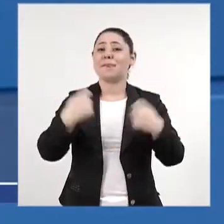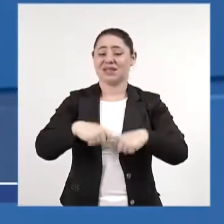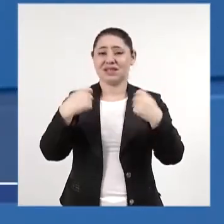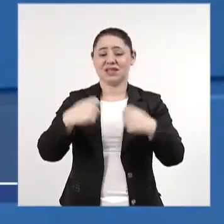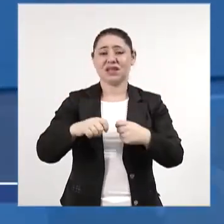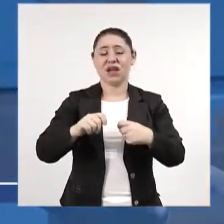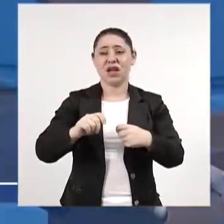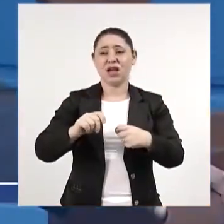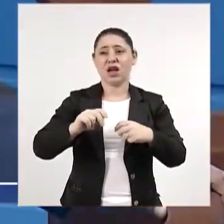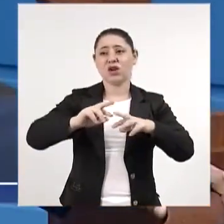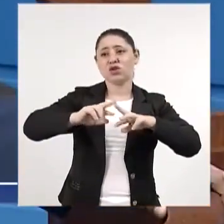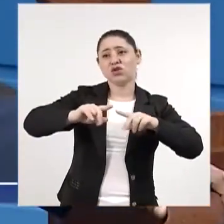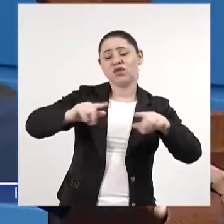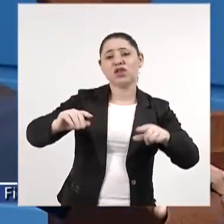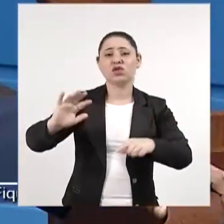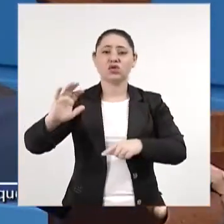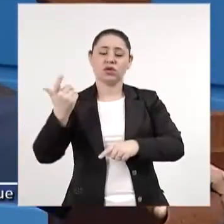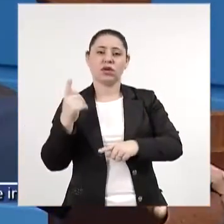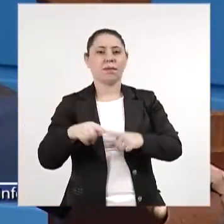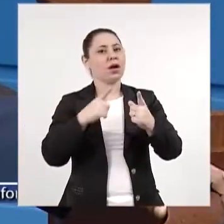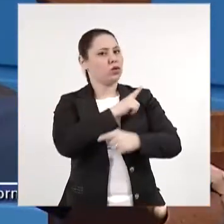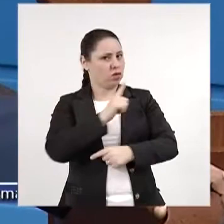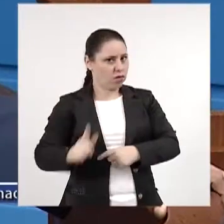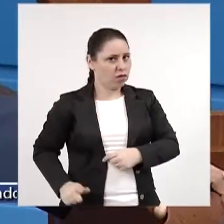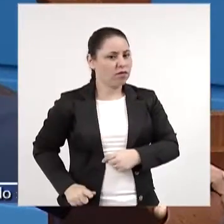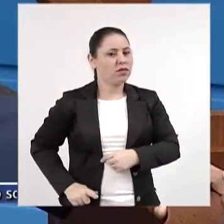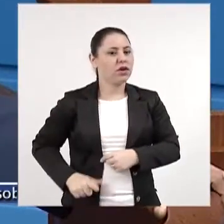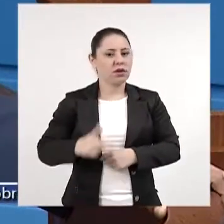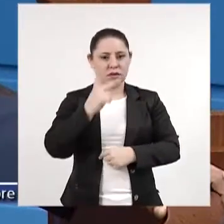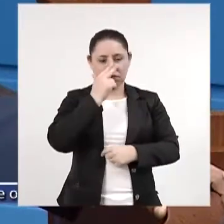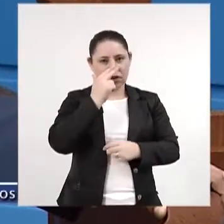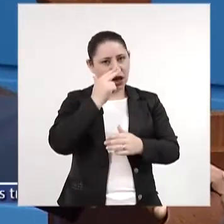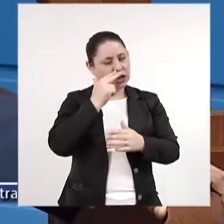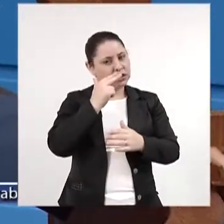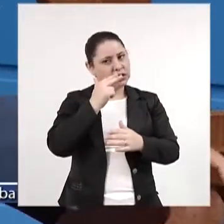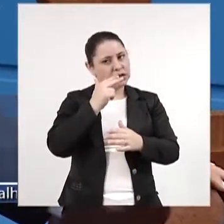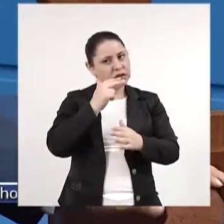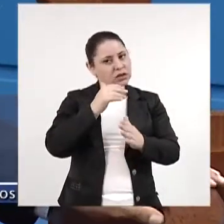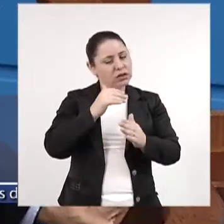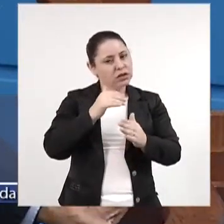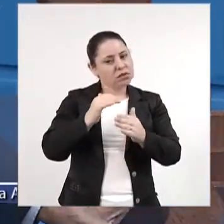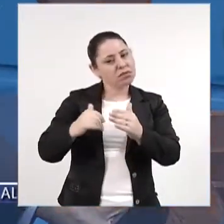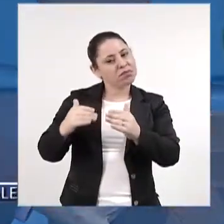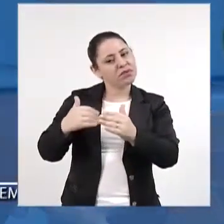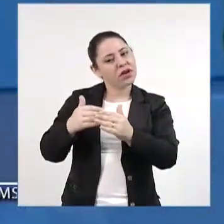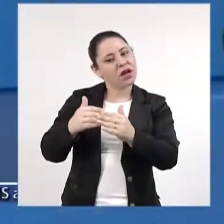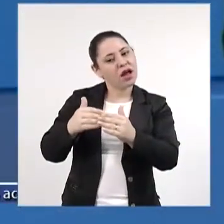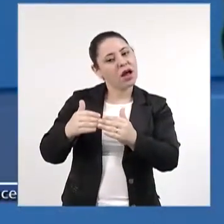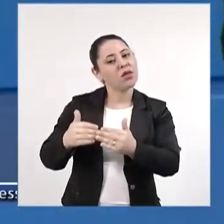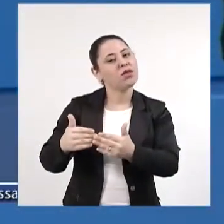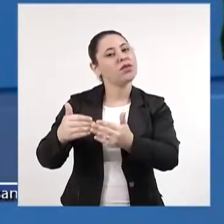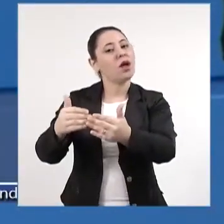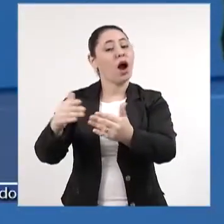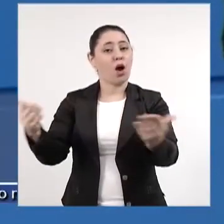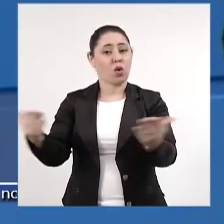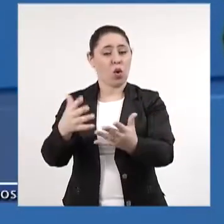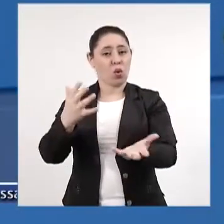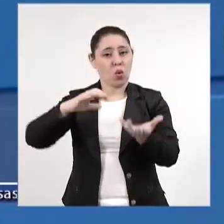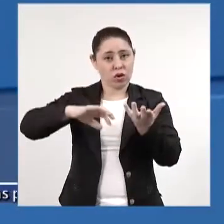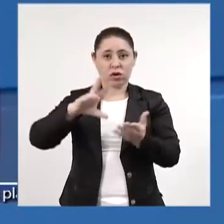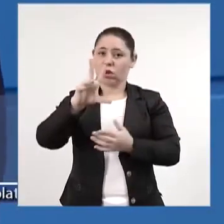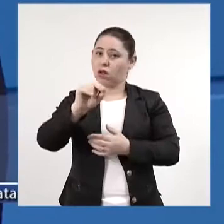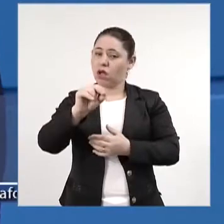coisas mudaram, mas o governo me parece que já empurrou um pouquinho a reforma, não está mandando agora para o Congresso. A